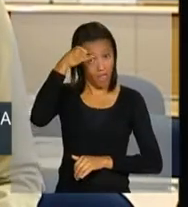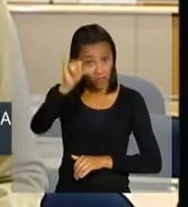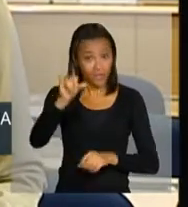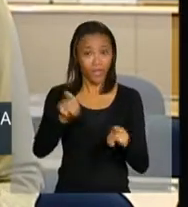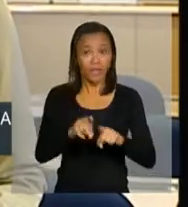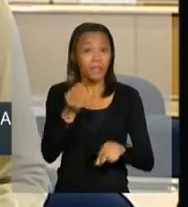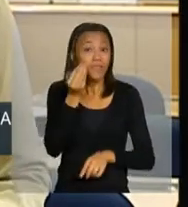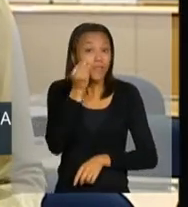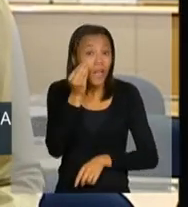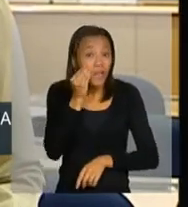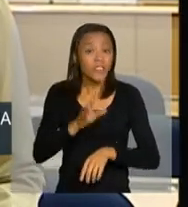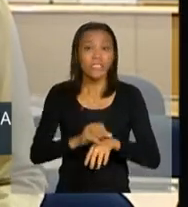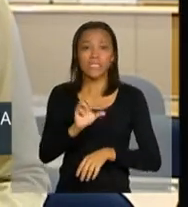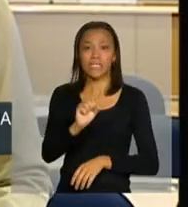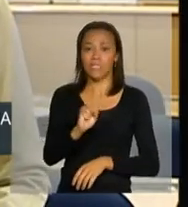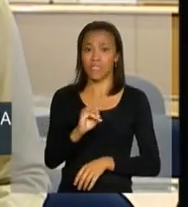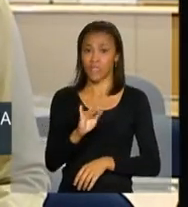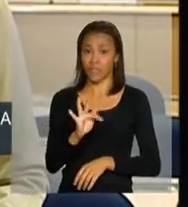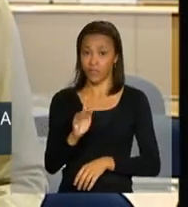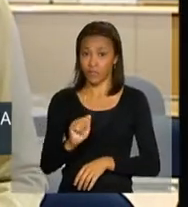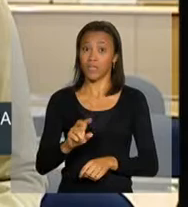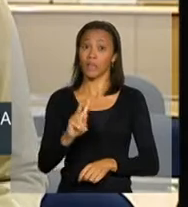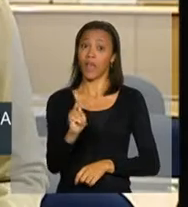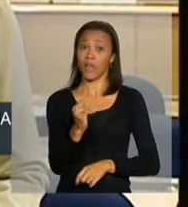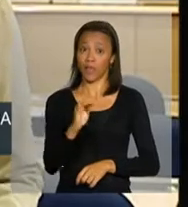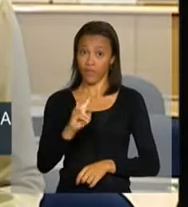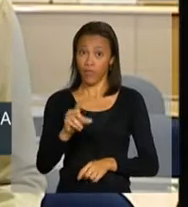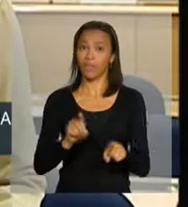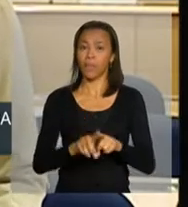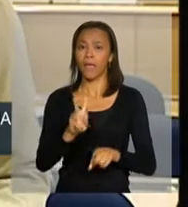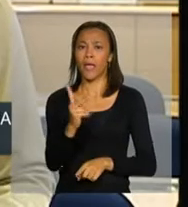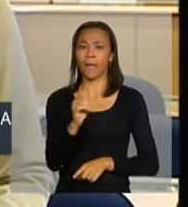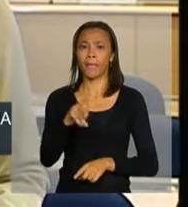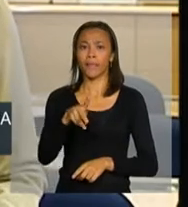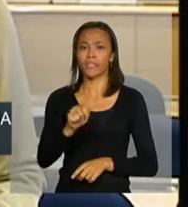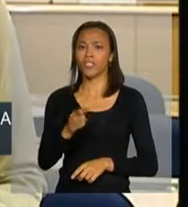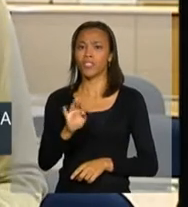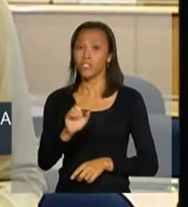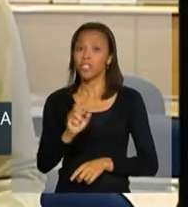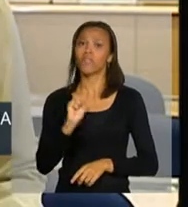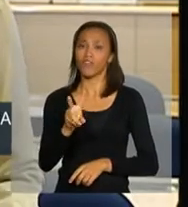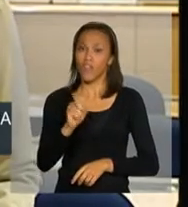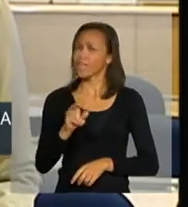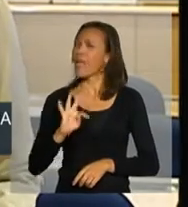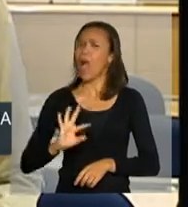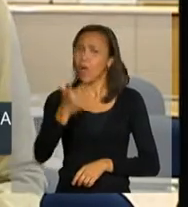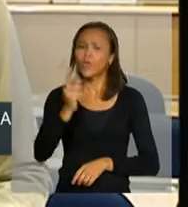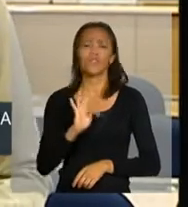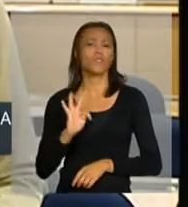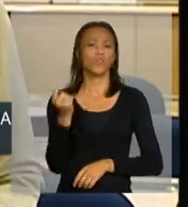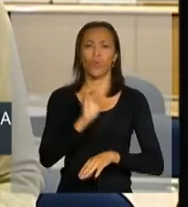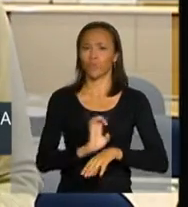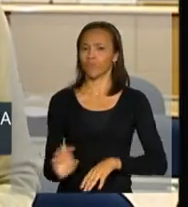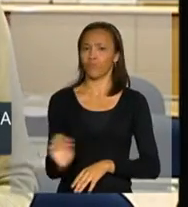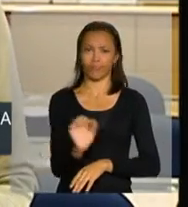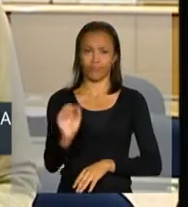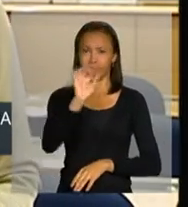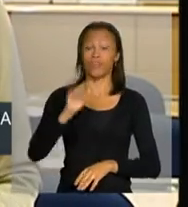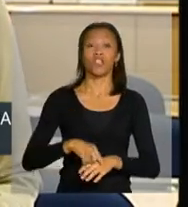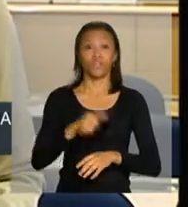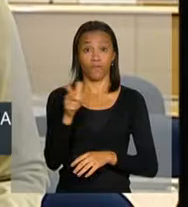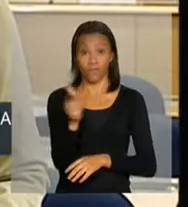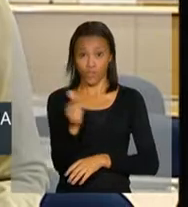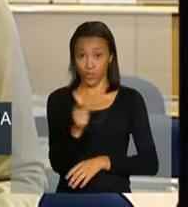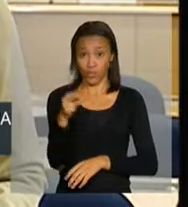e testagem de sífilis HIV e hepatites virais que acontecem em todo o país de Vinte e Dois